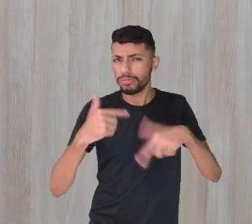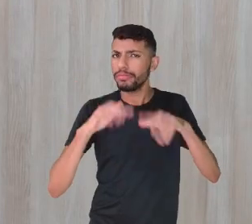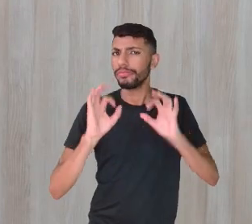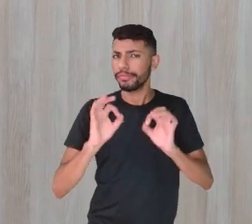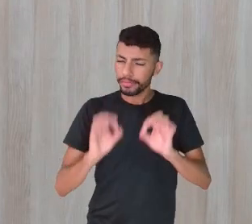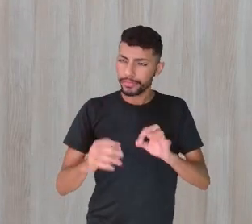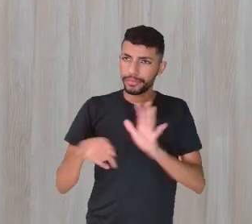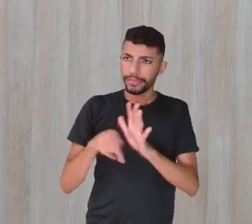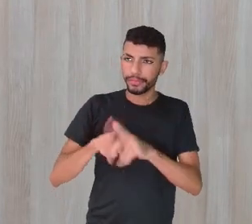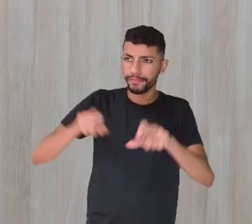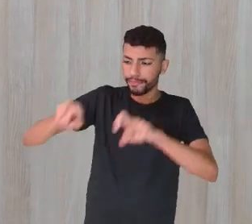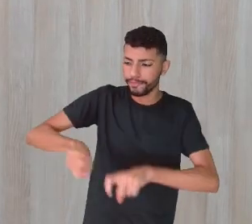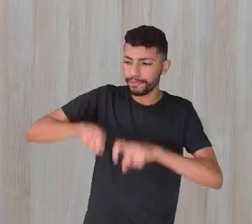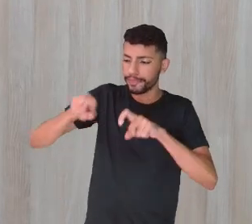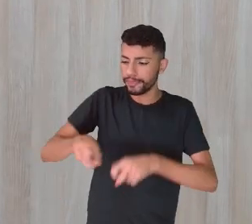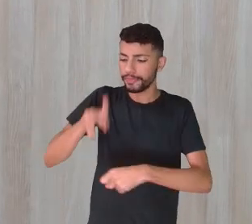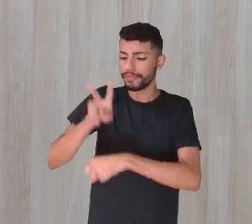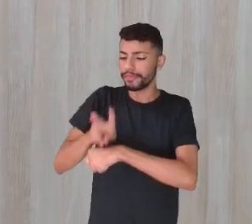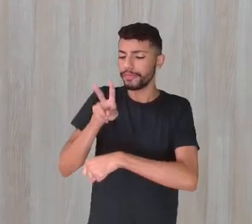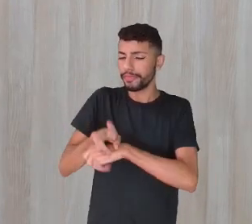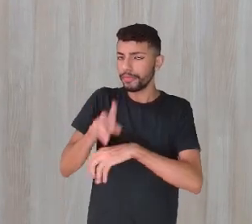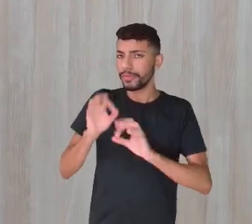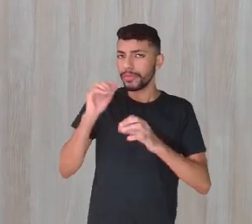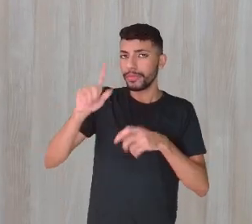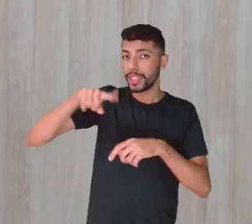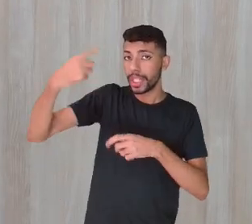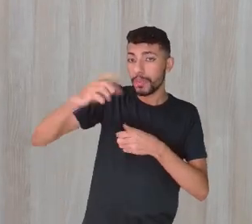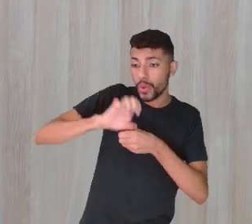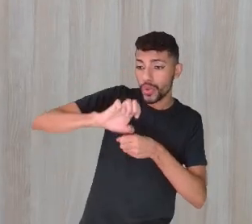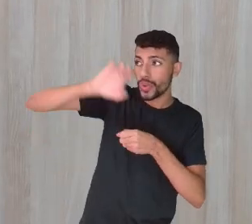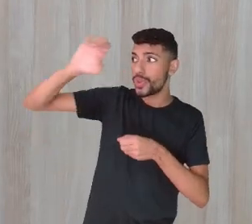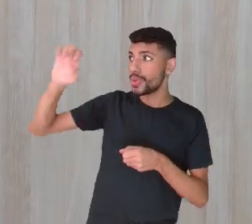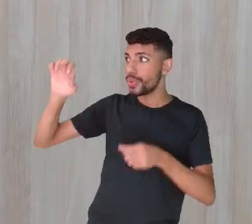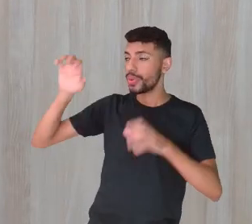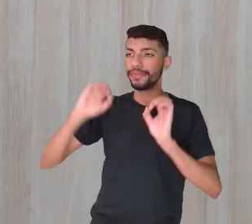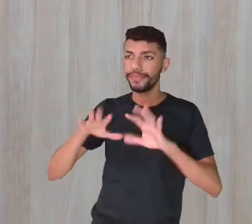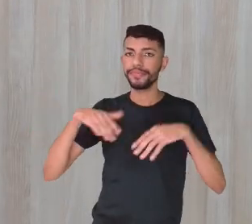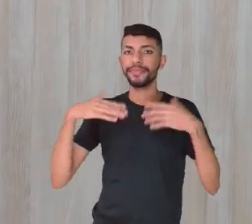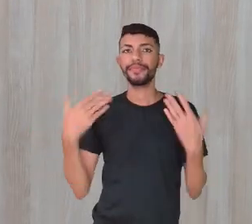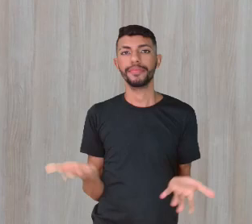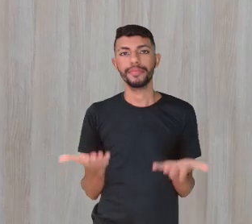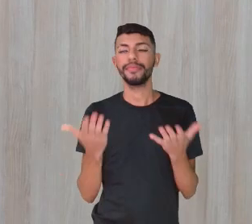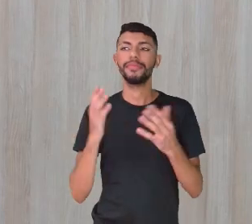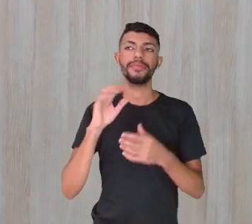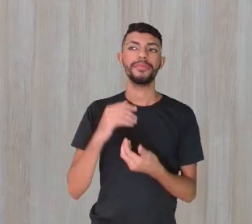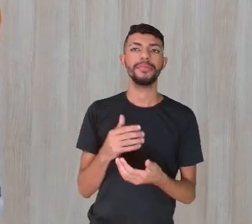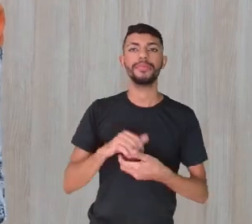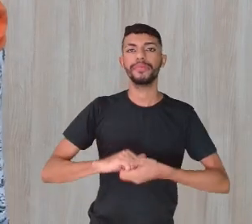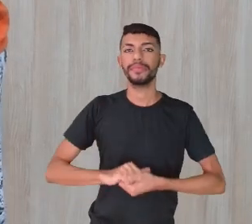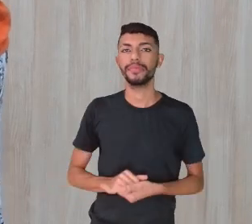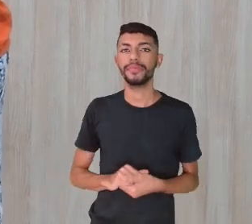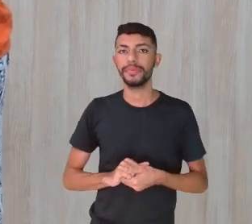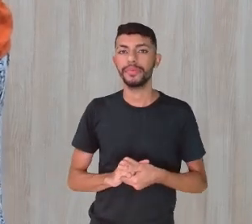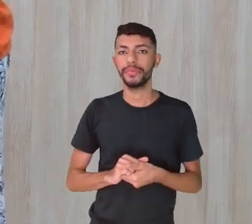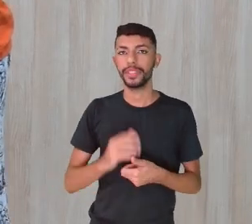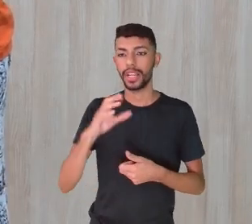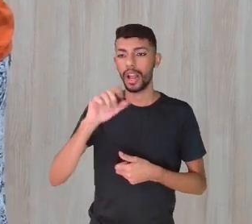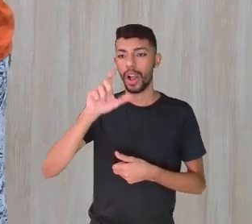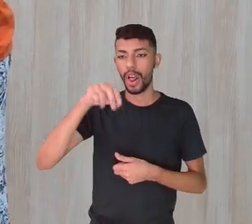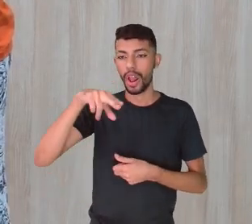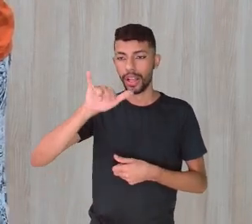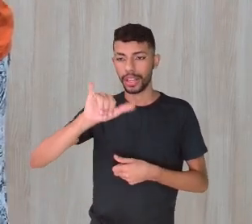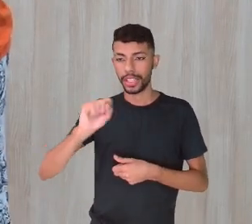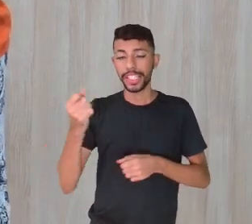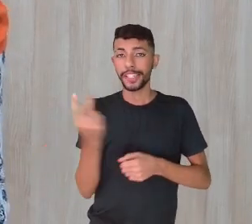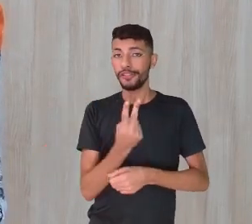ali na agricultura, plantação, para exportar, certo? Então, nessas colônias também o